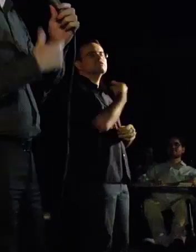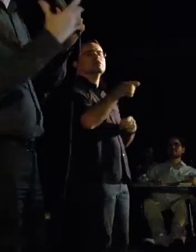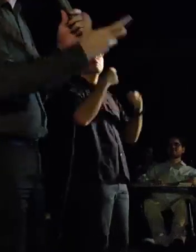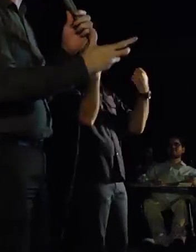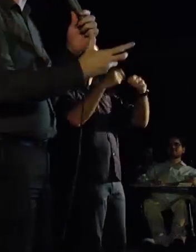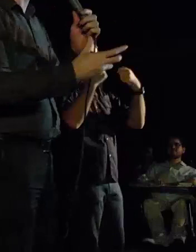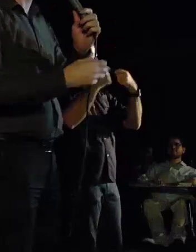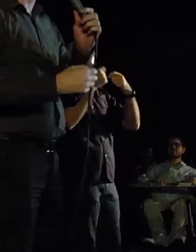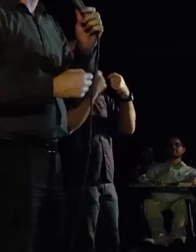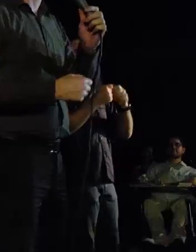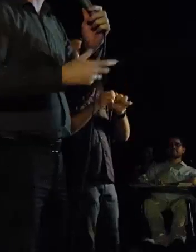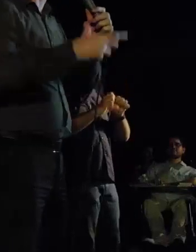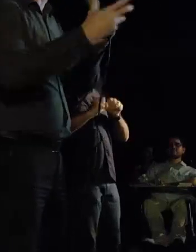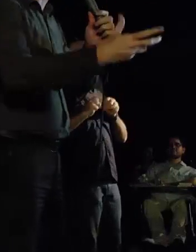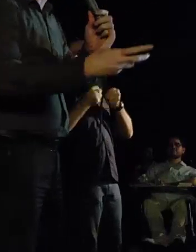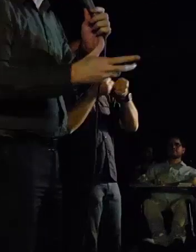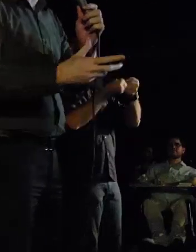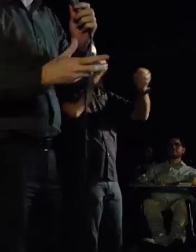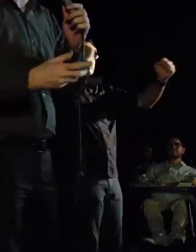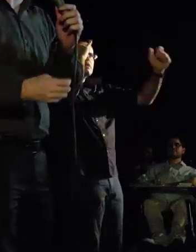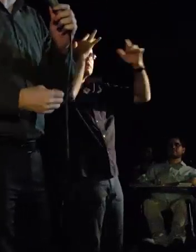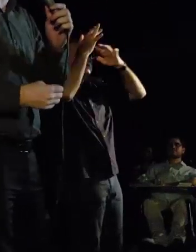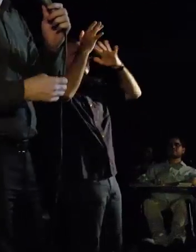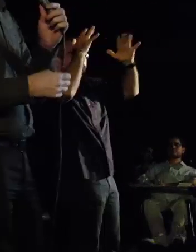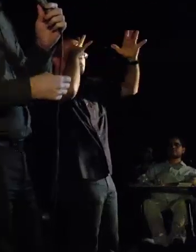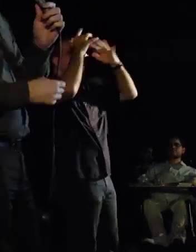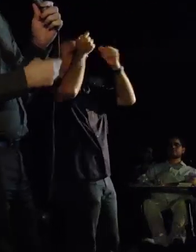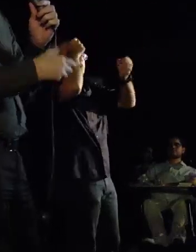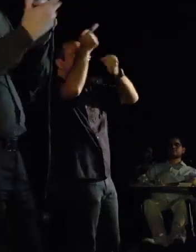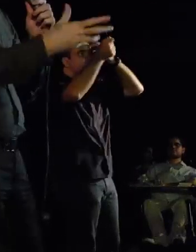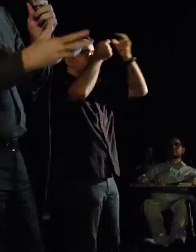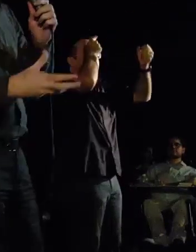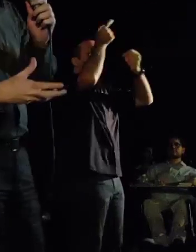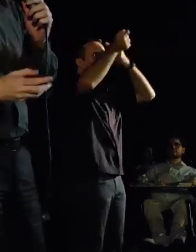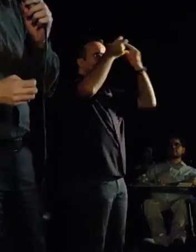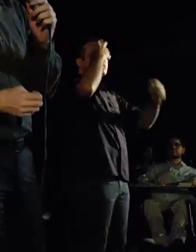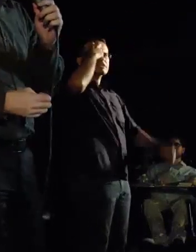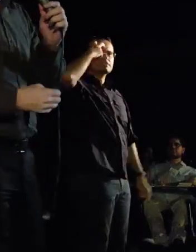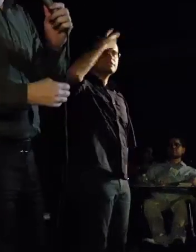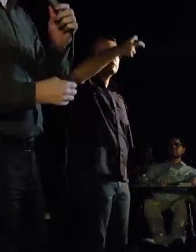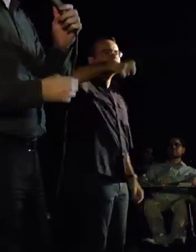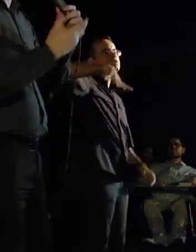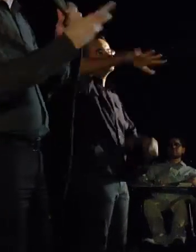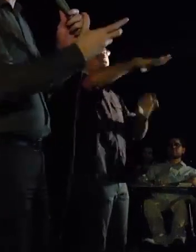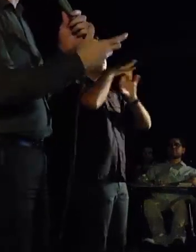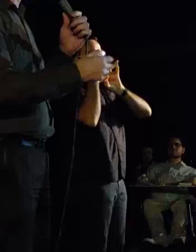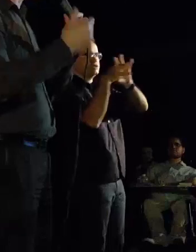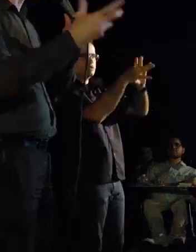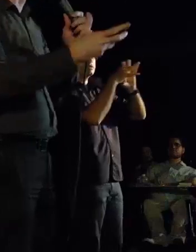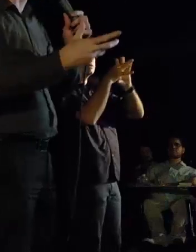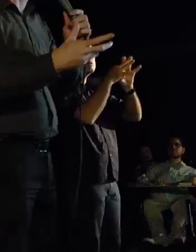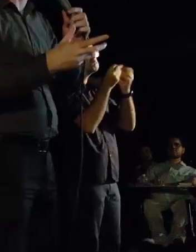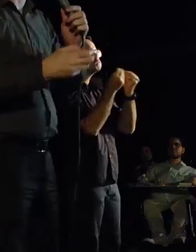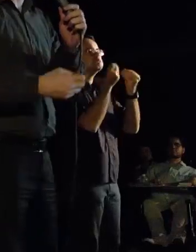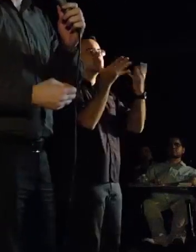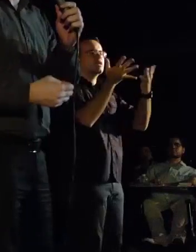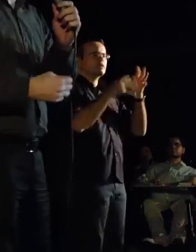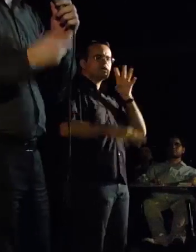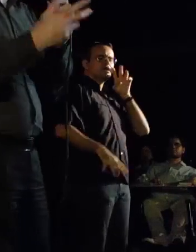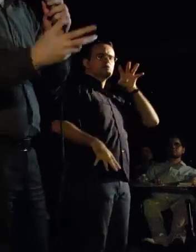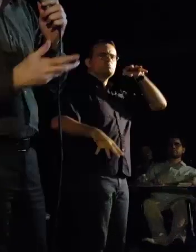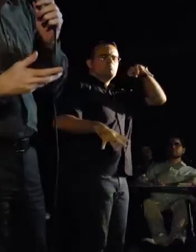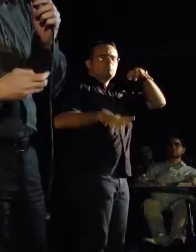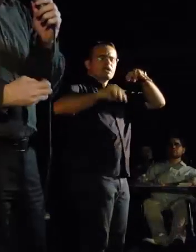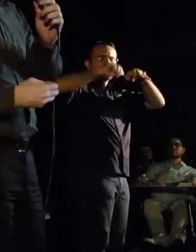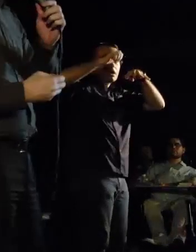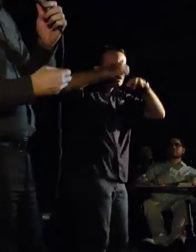tentar exercer nossa imaginação coletiva, né? Nossa inteligência coletiva, não só para analisar o